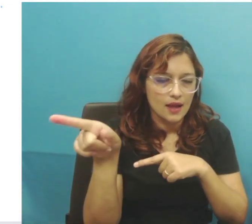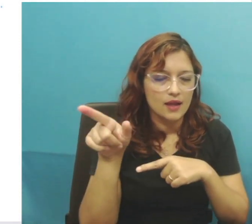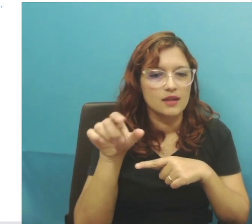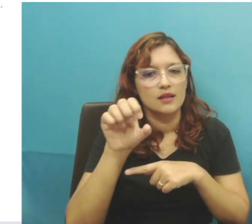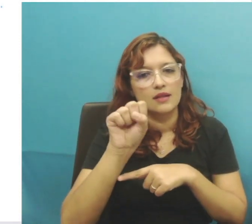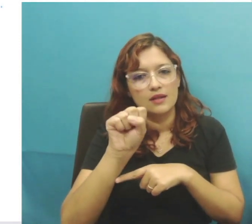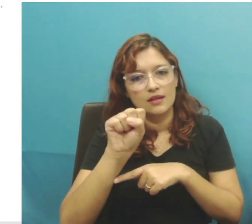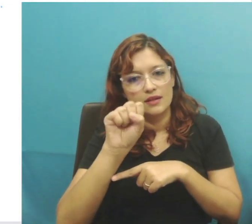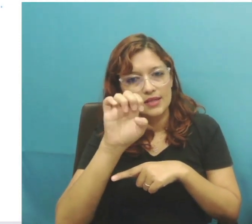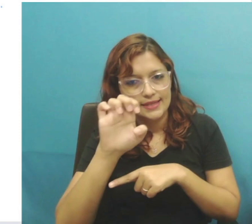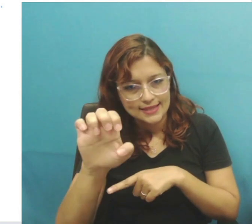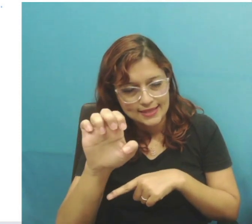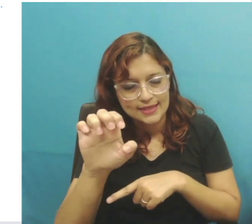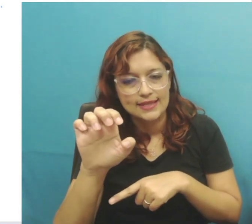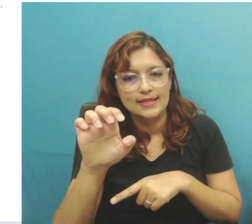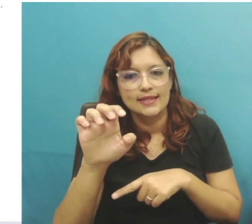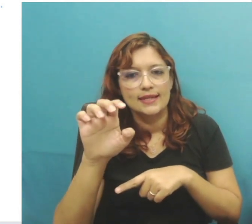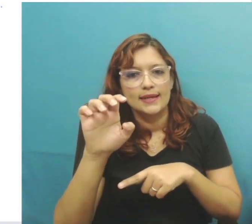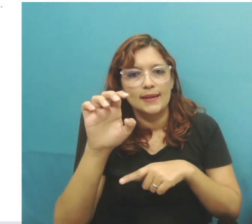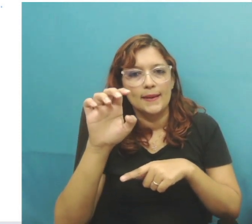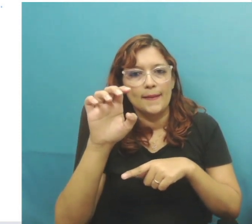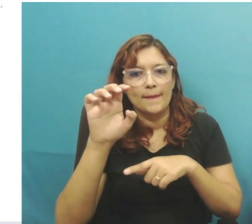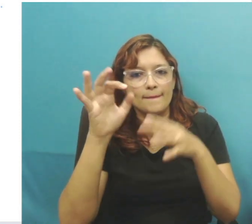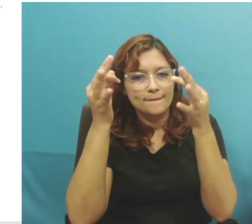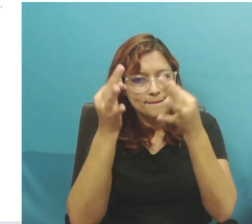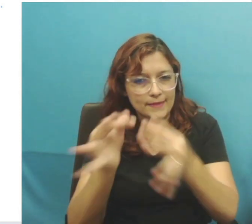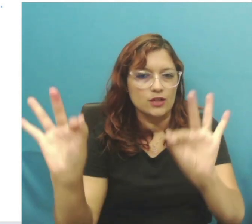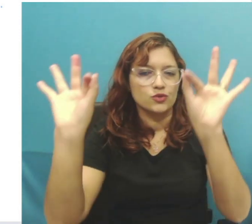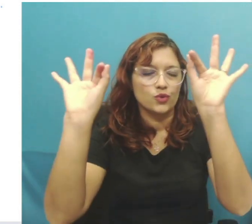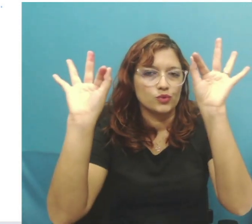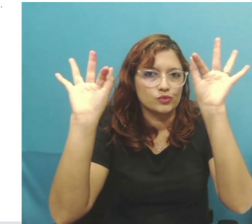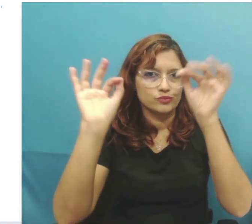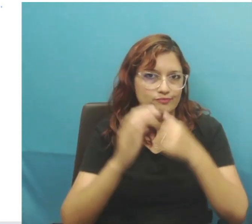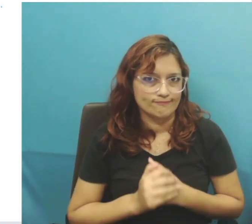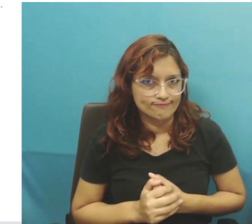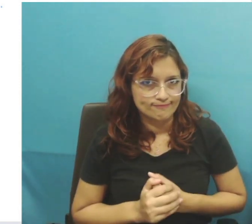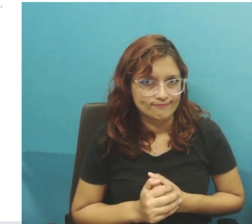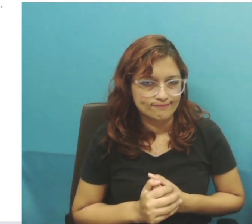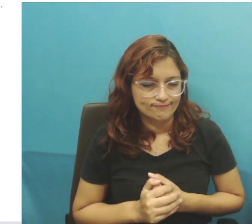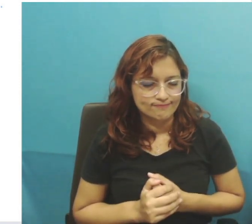primeira opção. Ela se machucou.